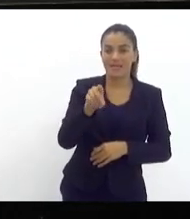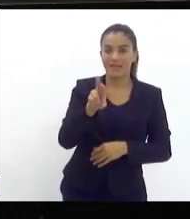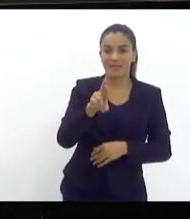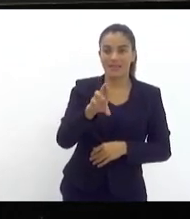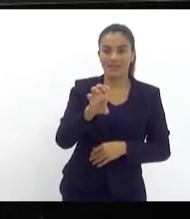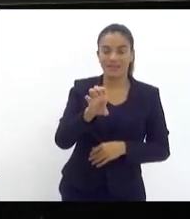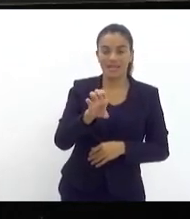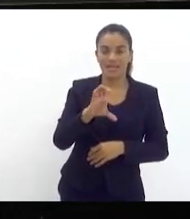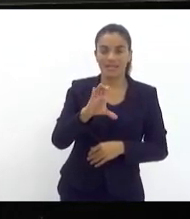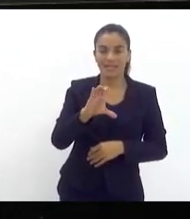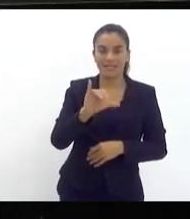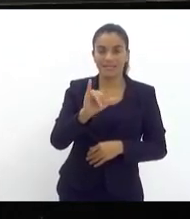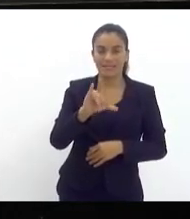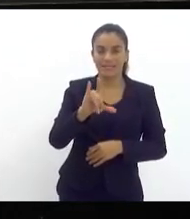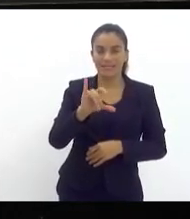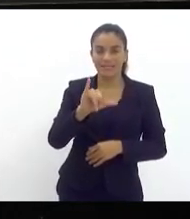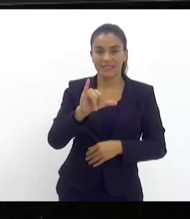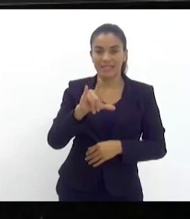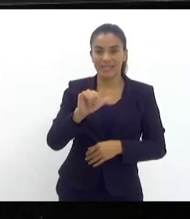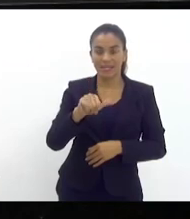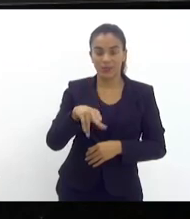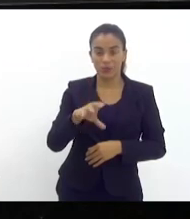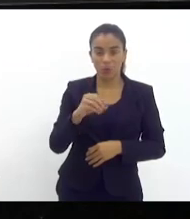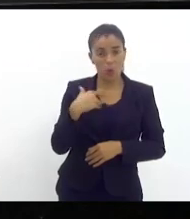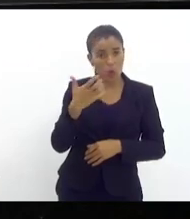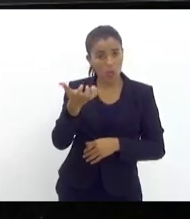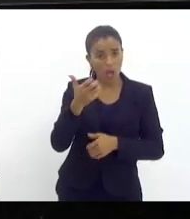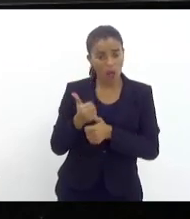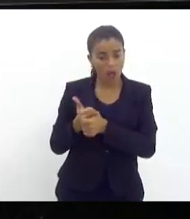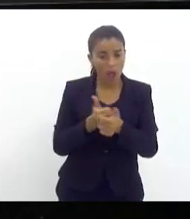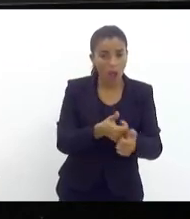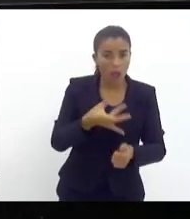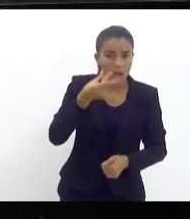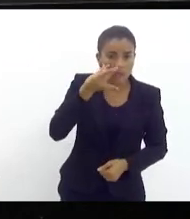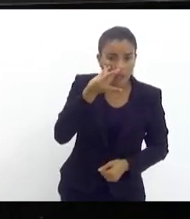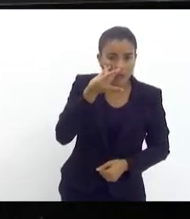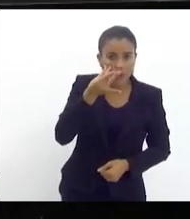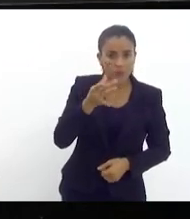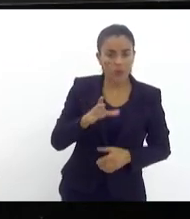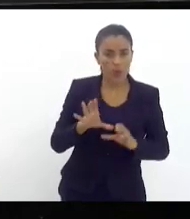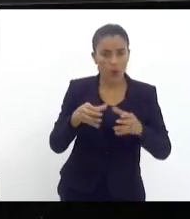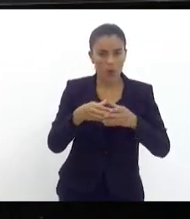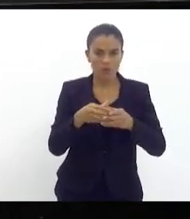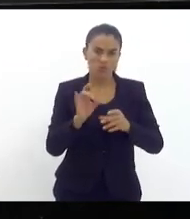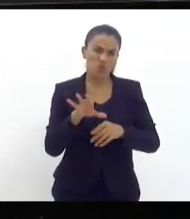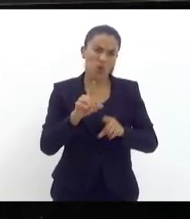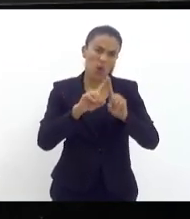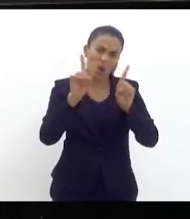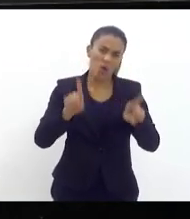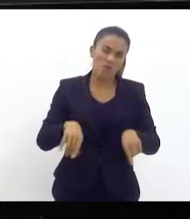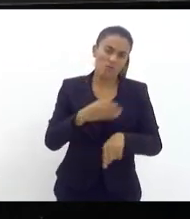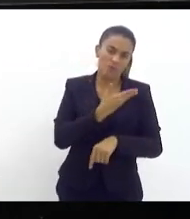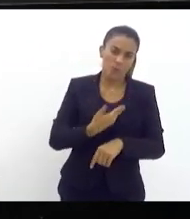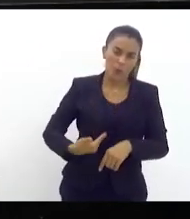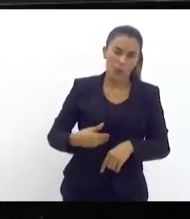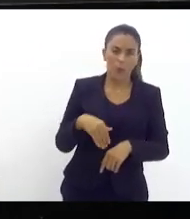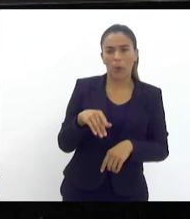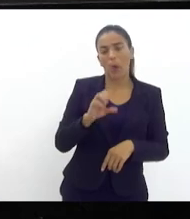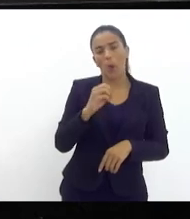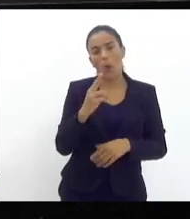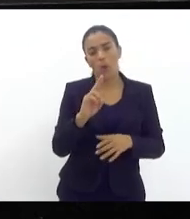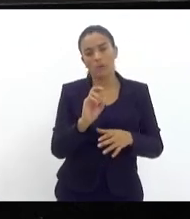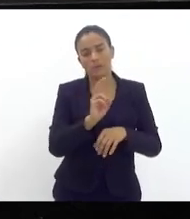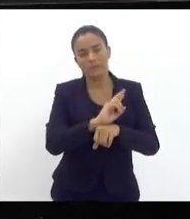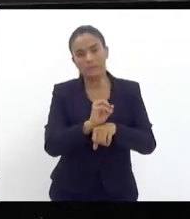quero acompanhar de perto não é somente a comissão desta casa de servidores público ou de Segurança Pública